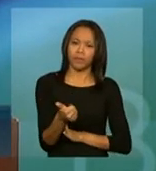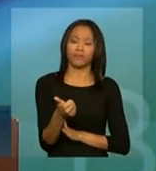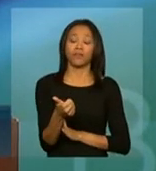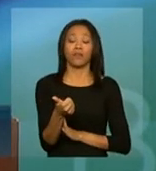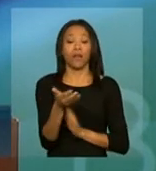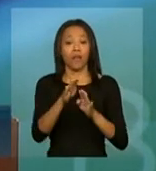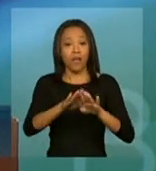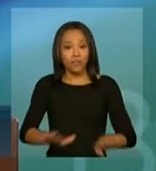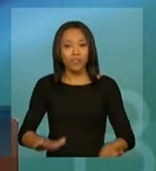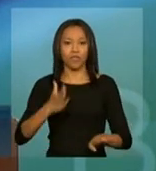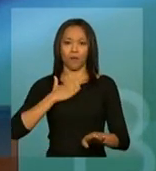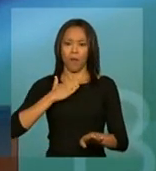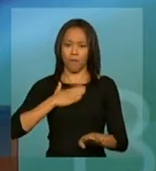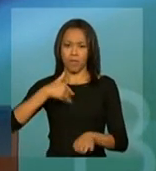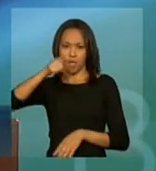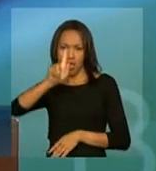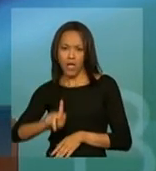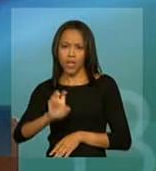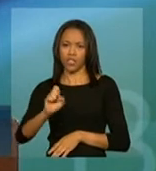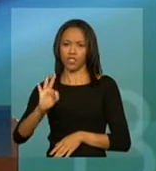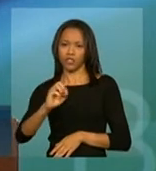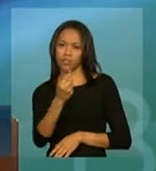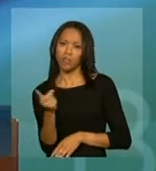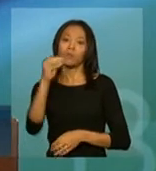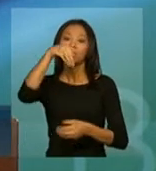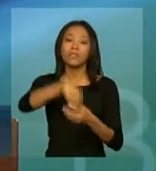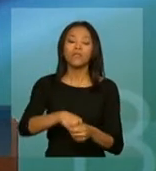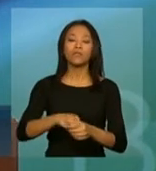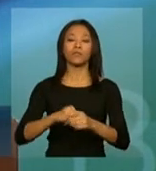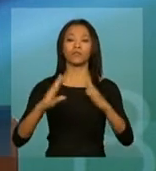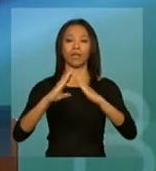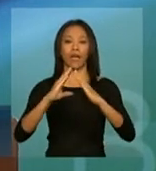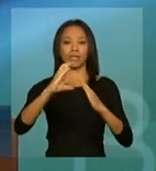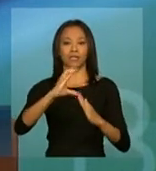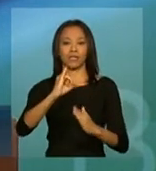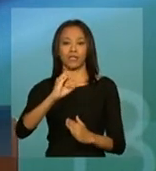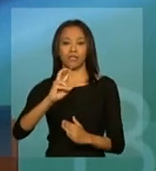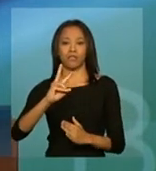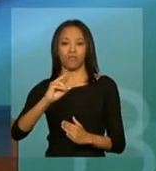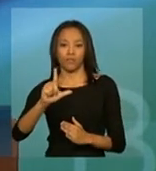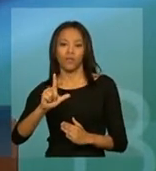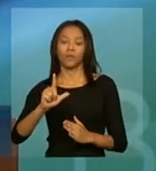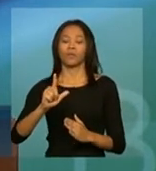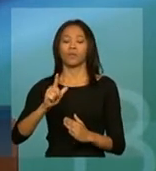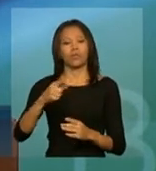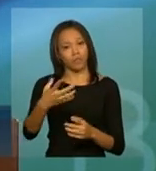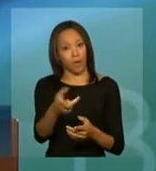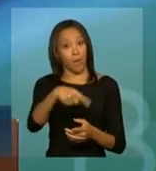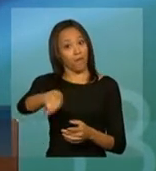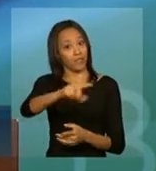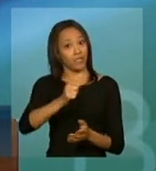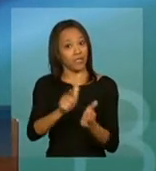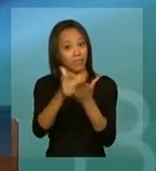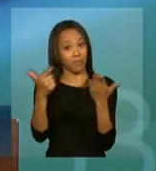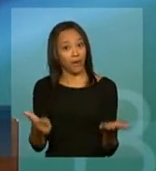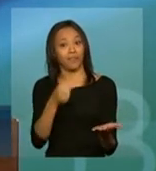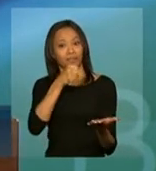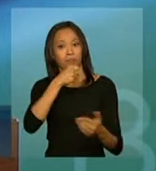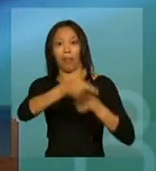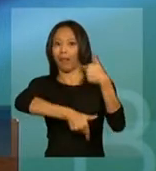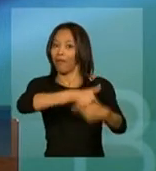Assim, minha gestão no comando da Casa Civil combinará discrição, portanto a imprensa se prepare para esse